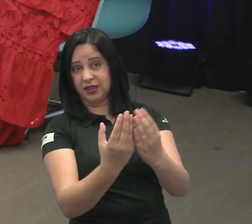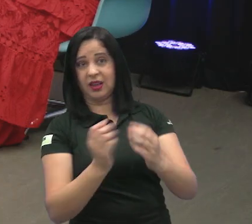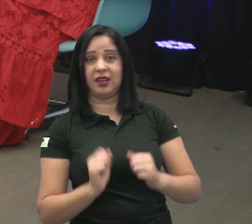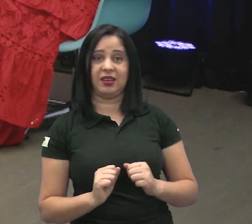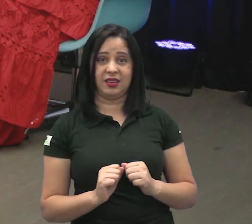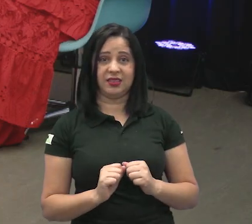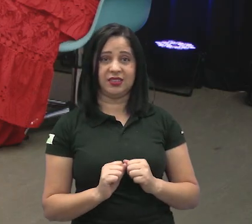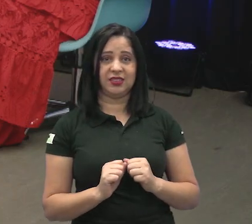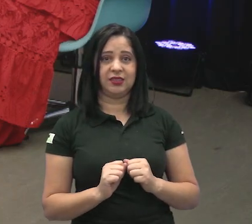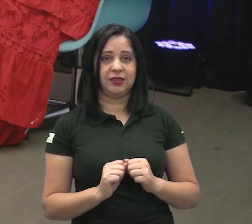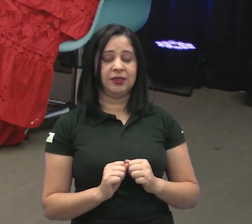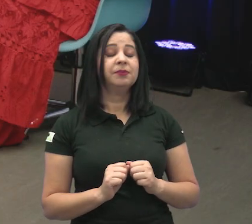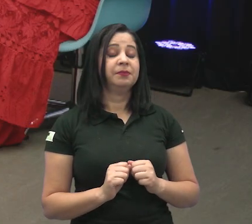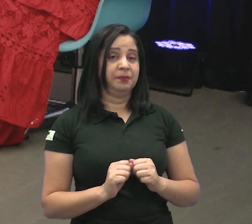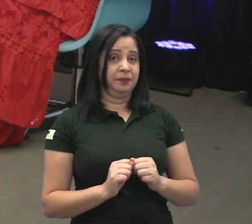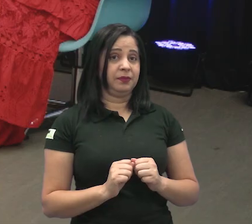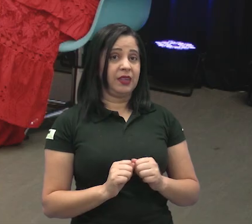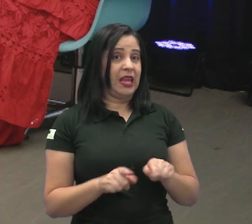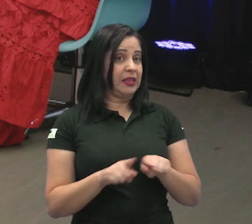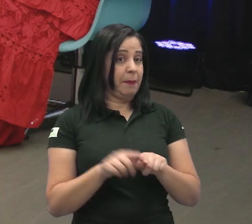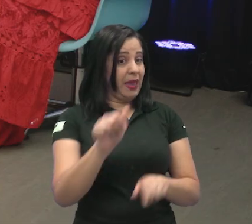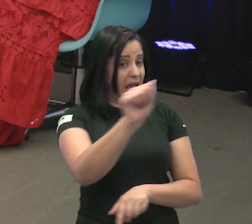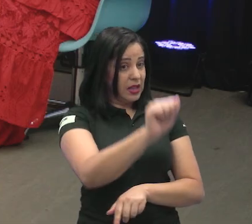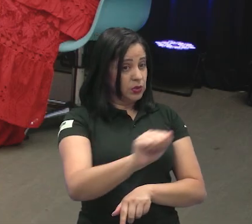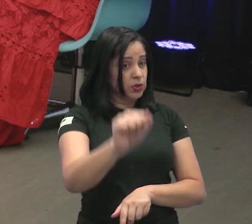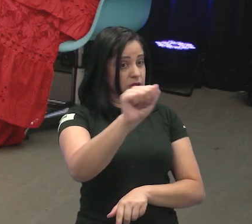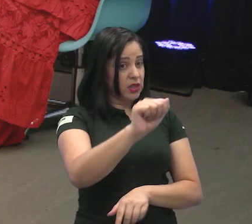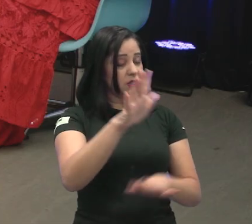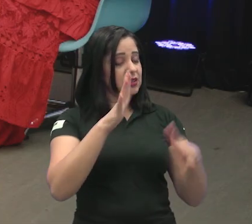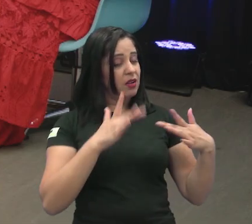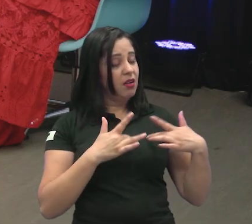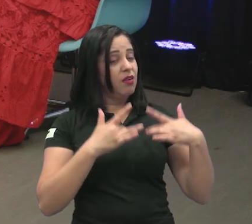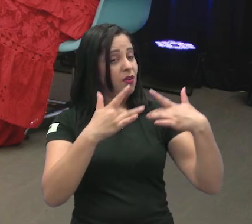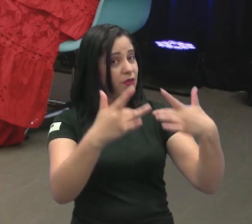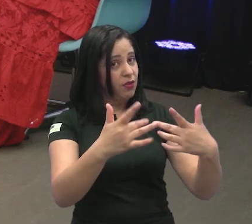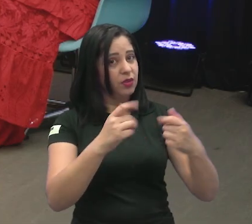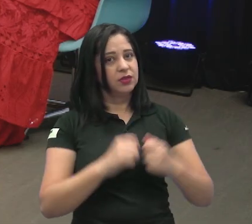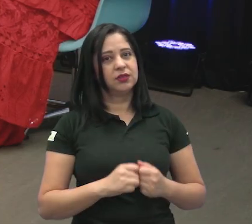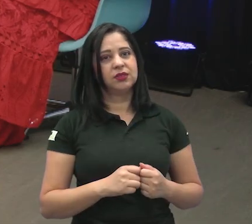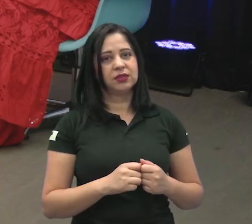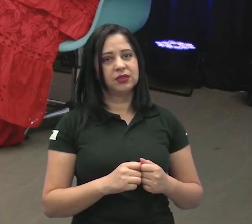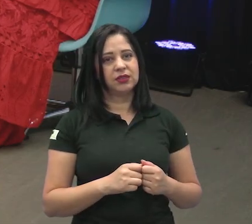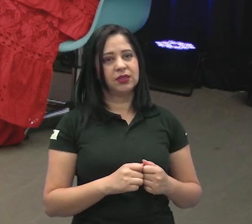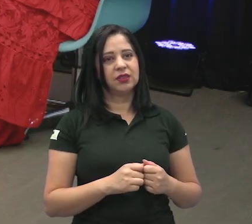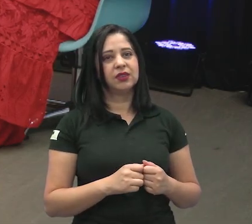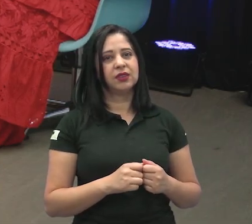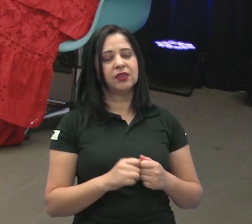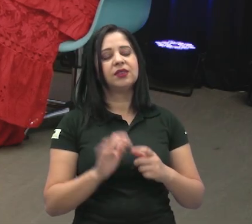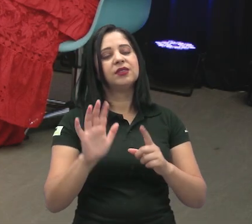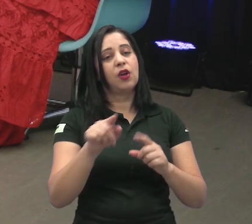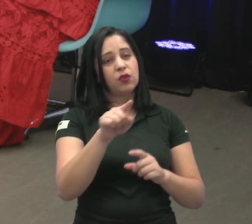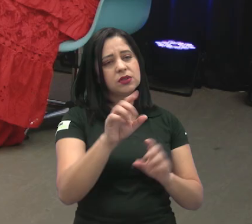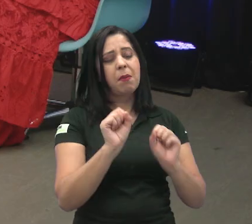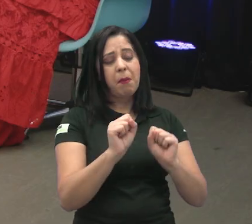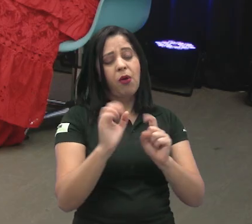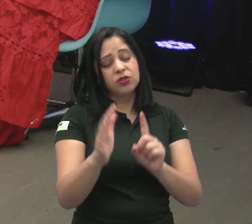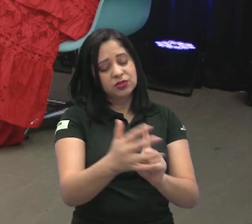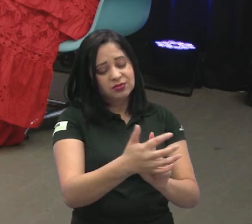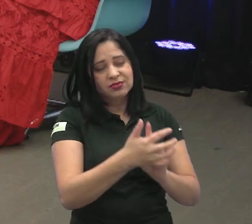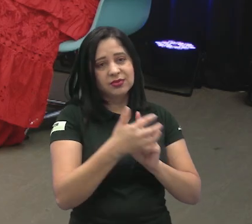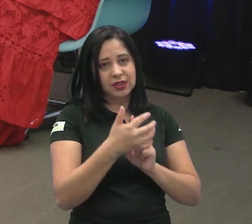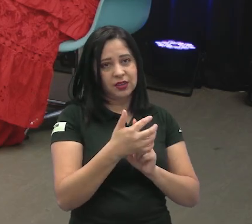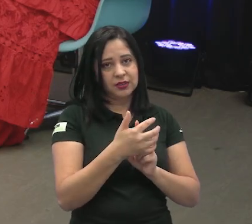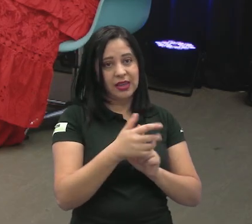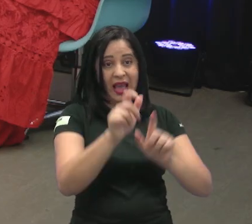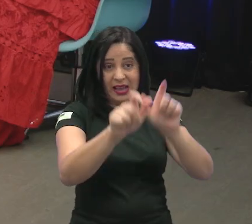Aquela comunidade, né? Ajudar a comunidade em geral, mas aquela associação, aquela entidade também. Com o seu tempo, o seu acolhimento, o